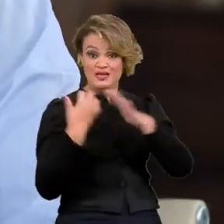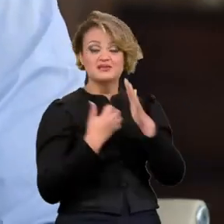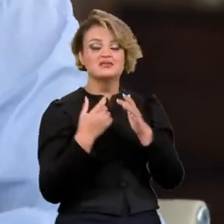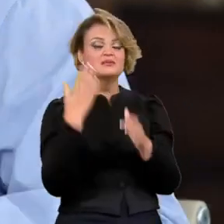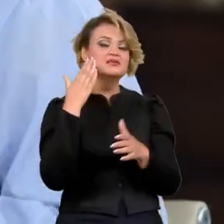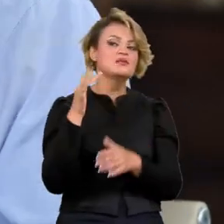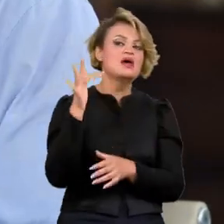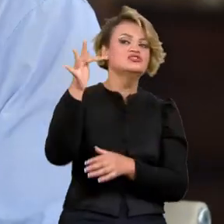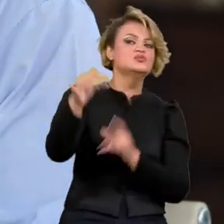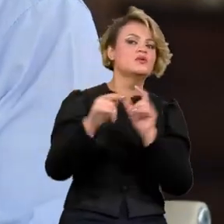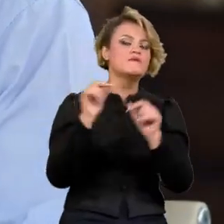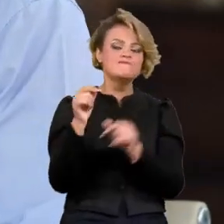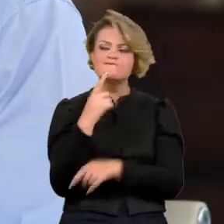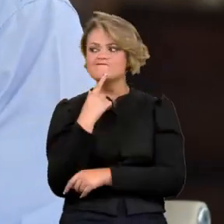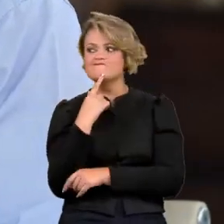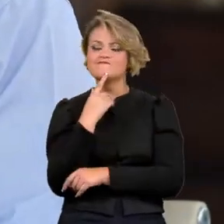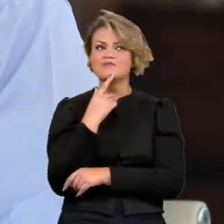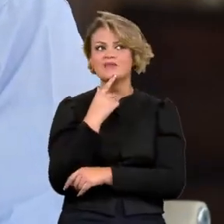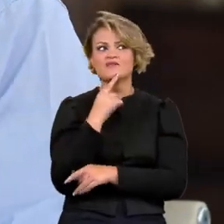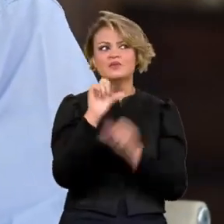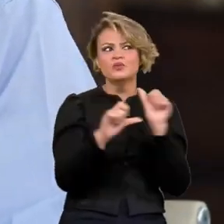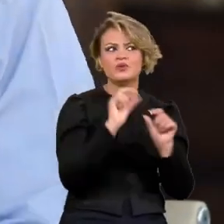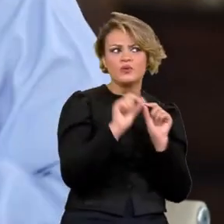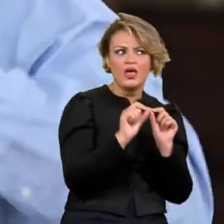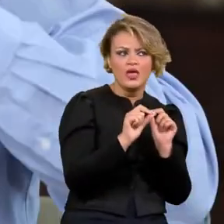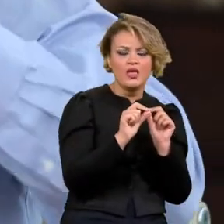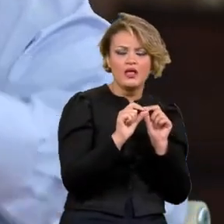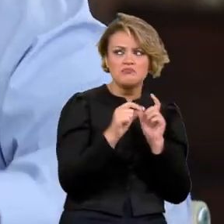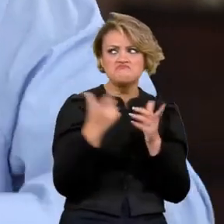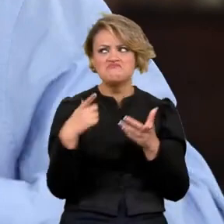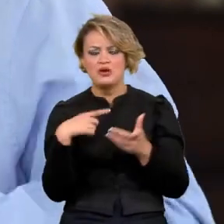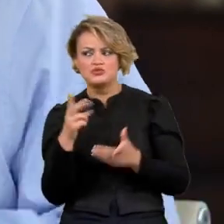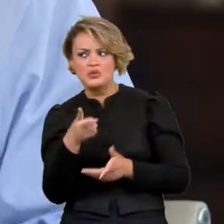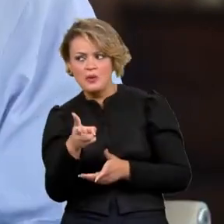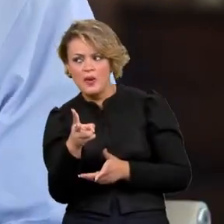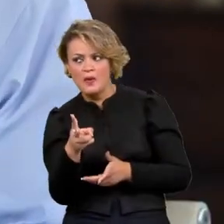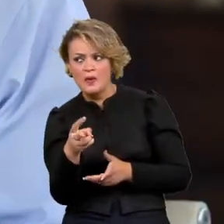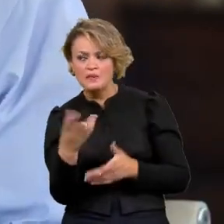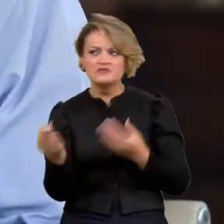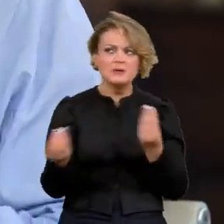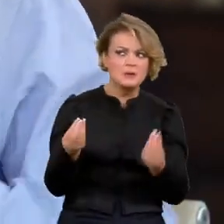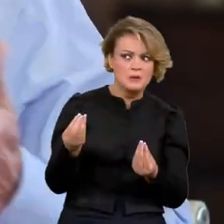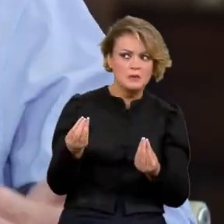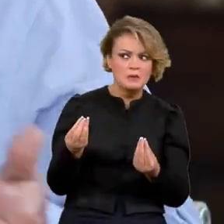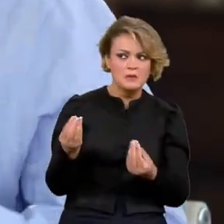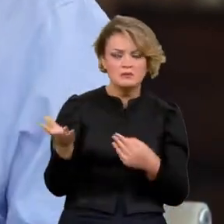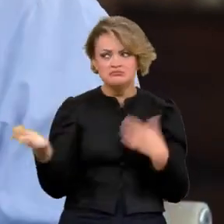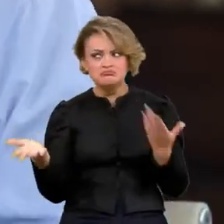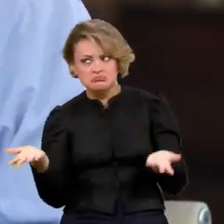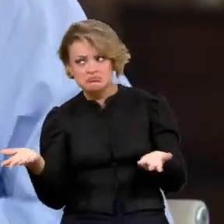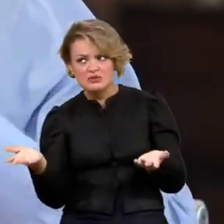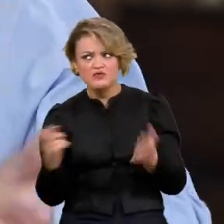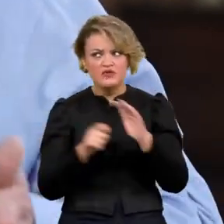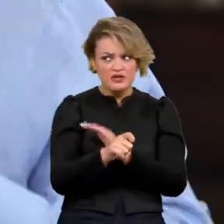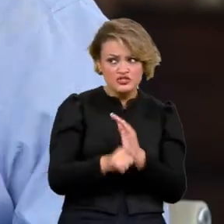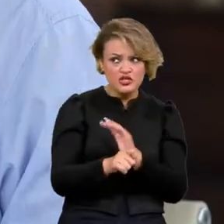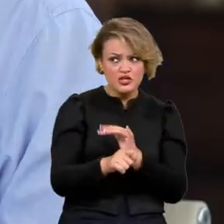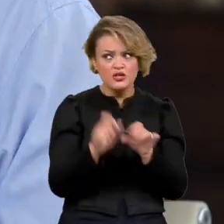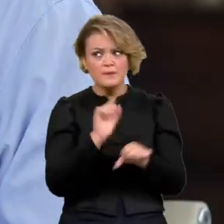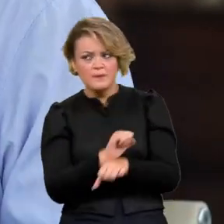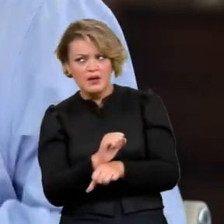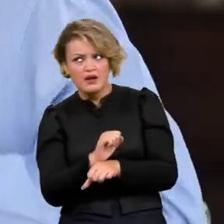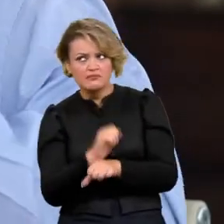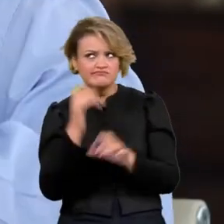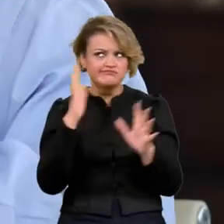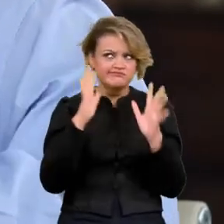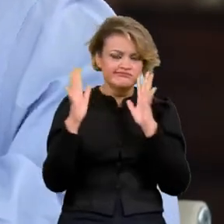mudar a regra do jogo ou a regra do jogo vai continuar do jeito que tá eu vou continuar investindo e vou investir e vou que eu vou investir mais eu vou